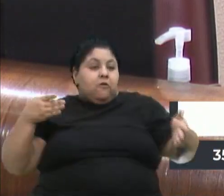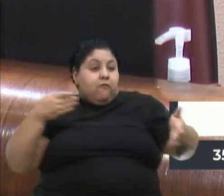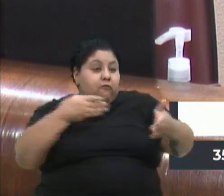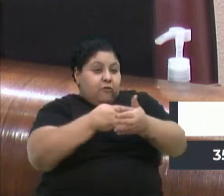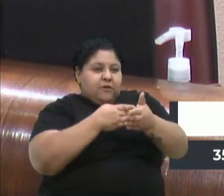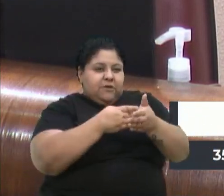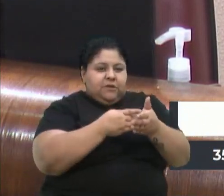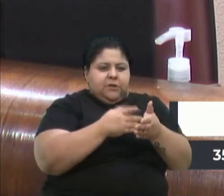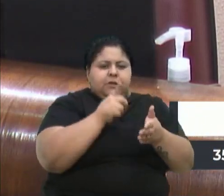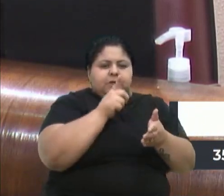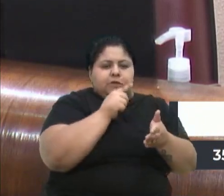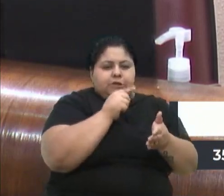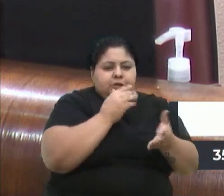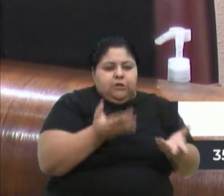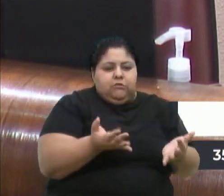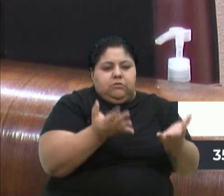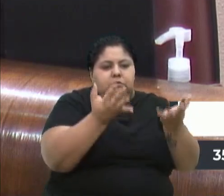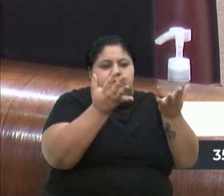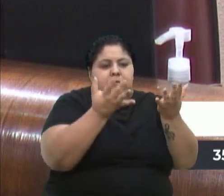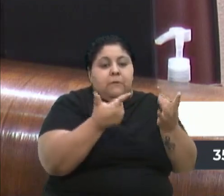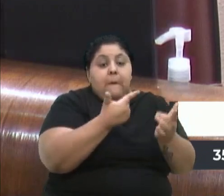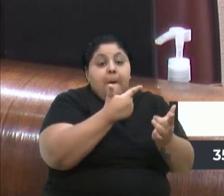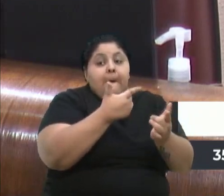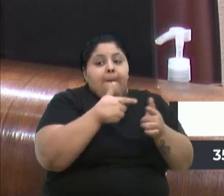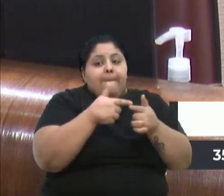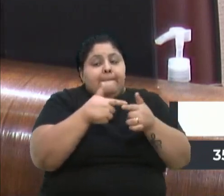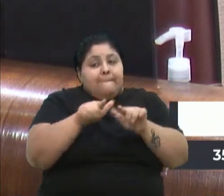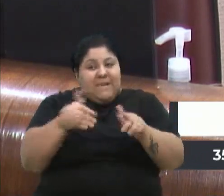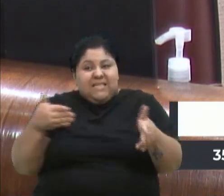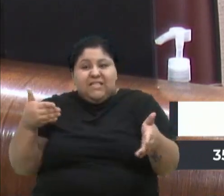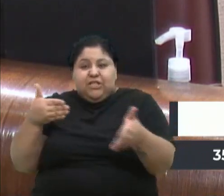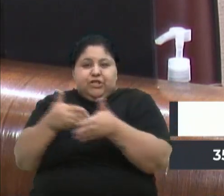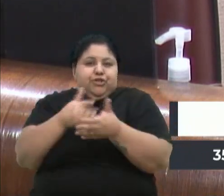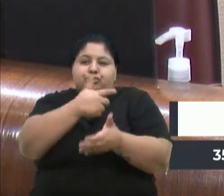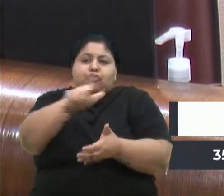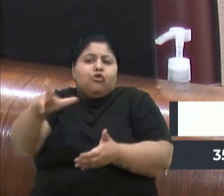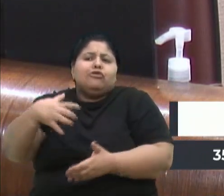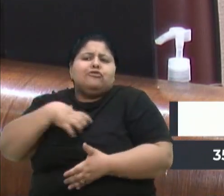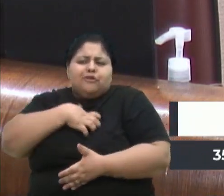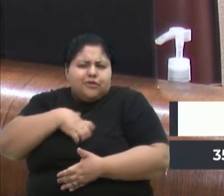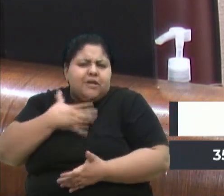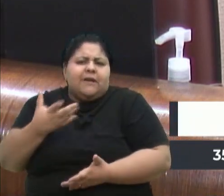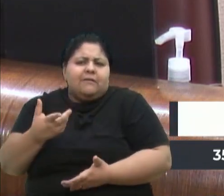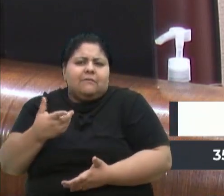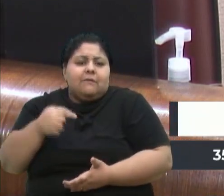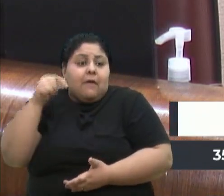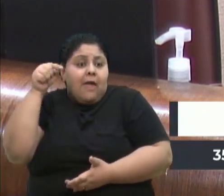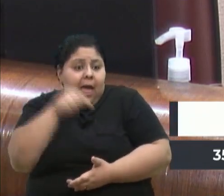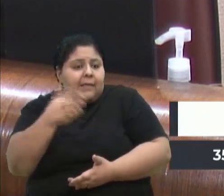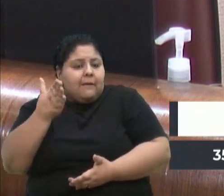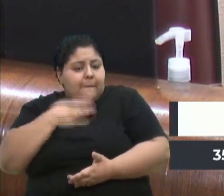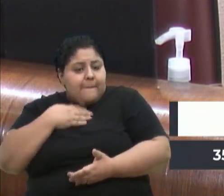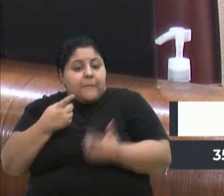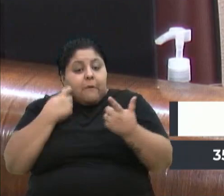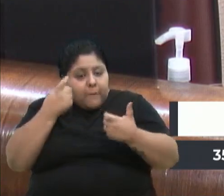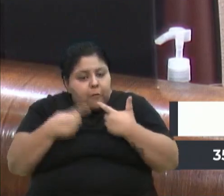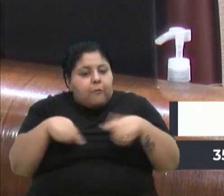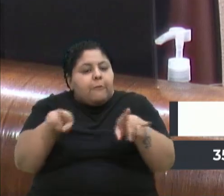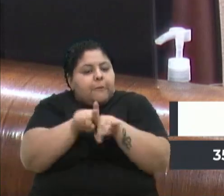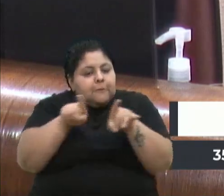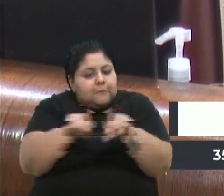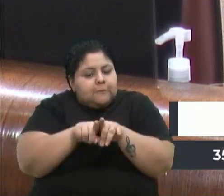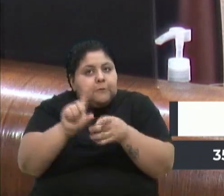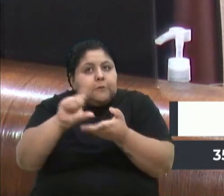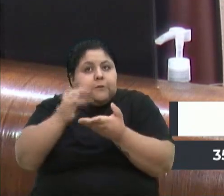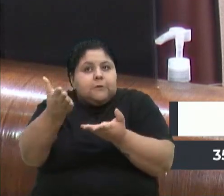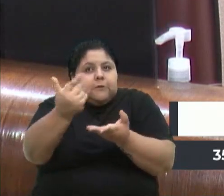outra forma. E esta é a minha preocupação. Então, assim, vereador Lucas, se o dinheiro federal veio, é uma cobrança, sabe,